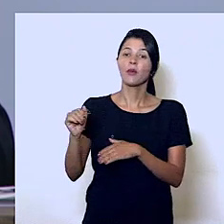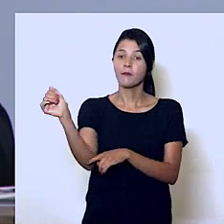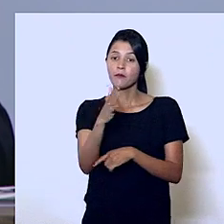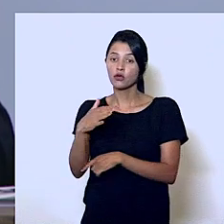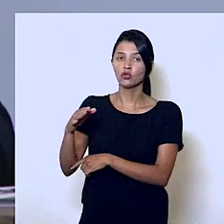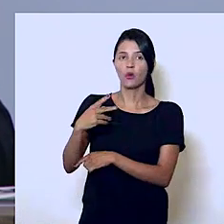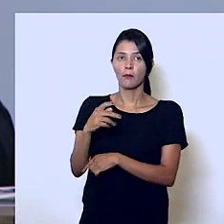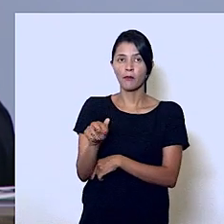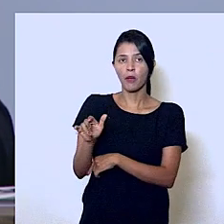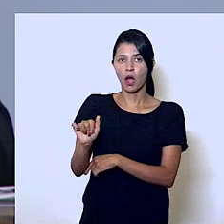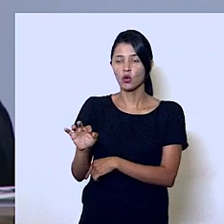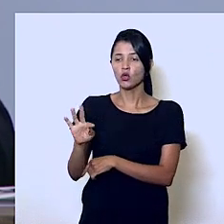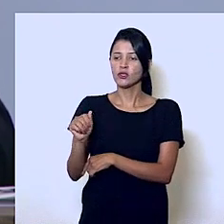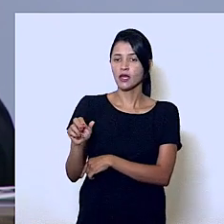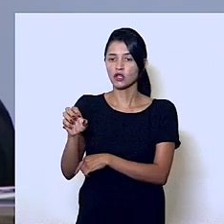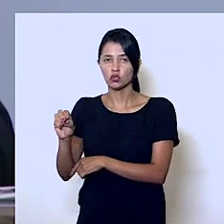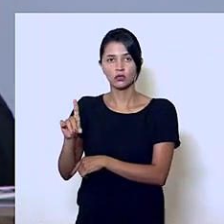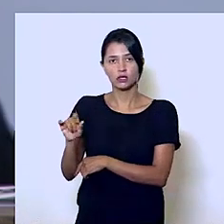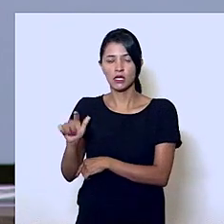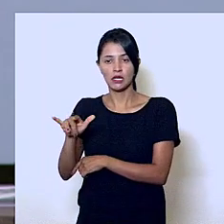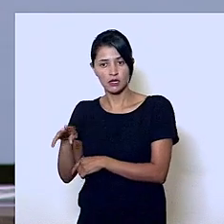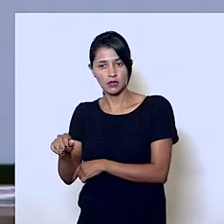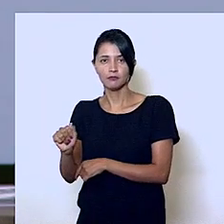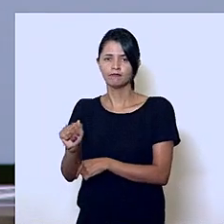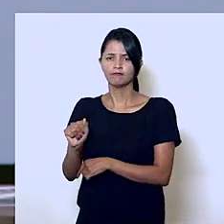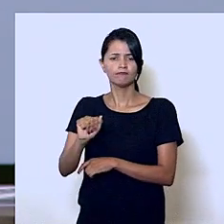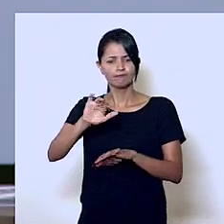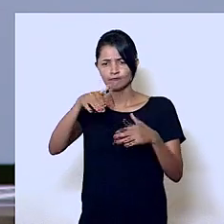e como modelo para nossos negociadores.